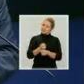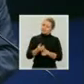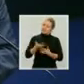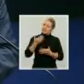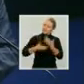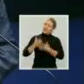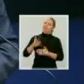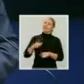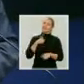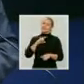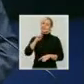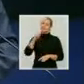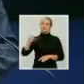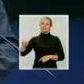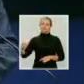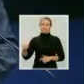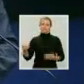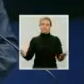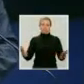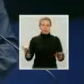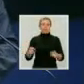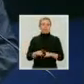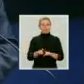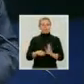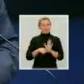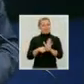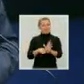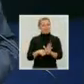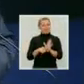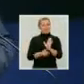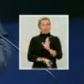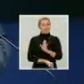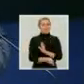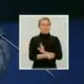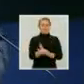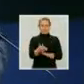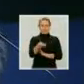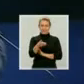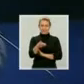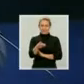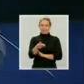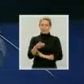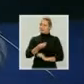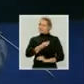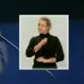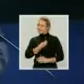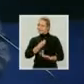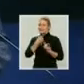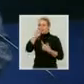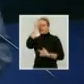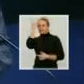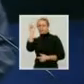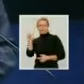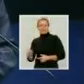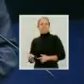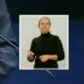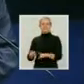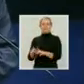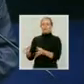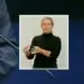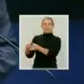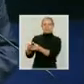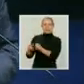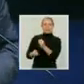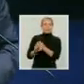oportunidades. E está colaborando com frequência com seu prestígio, com os personagens que